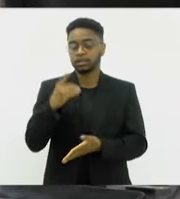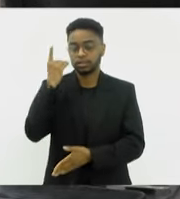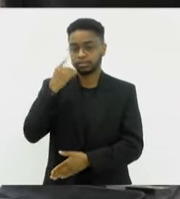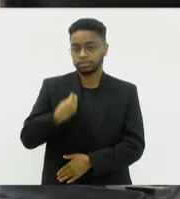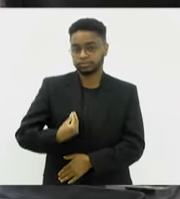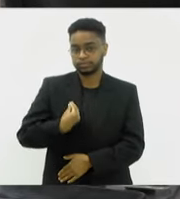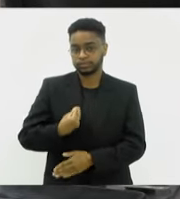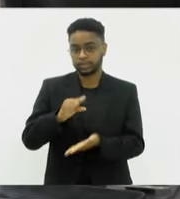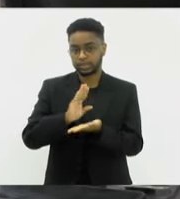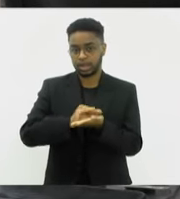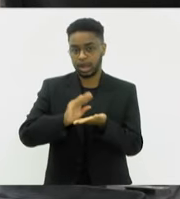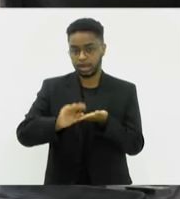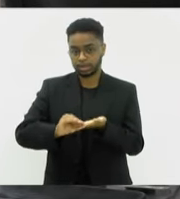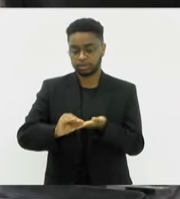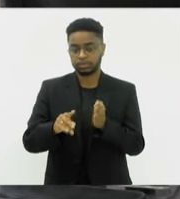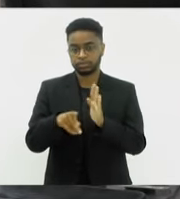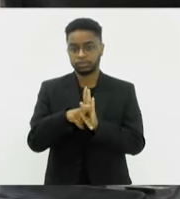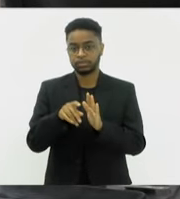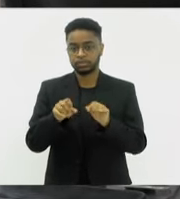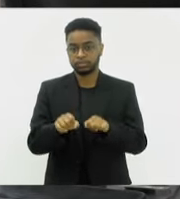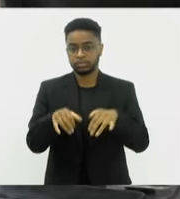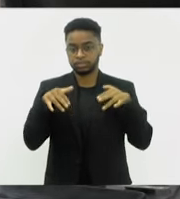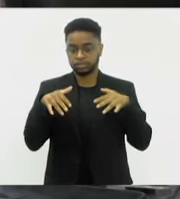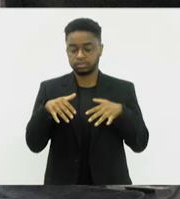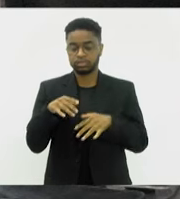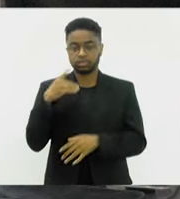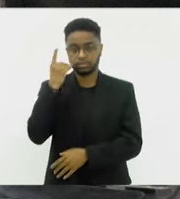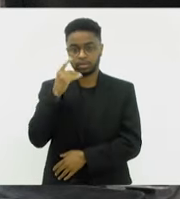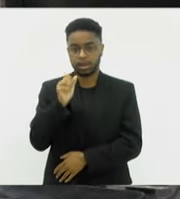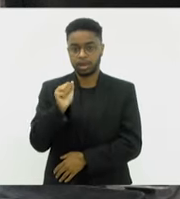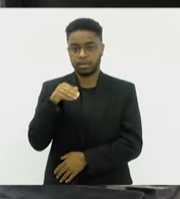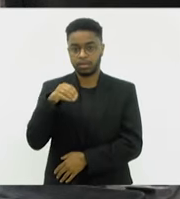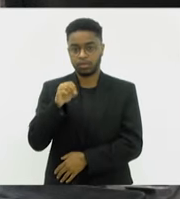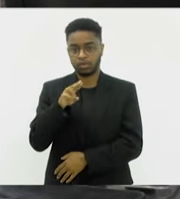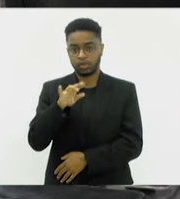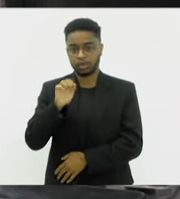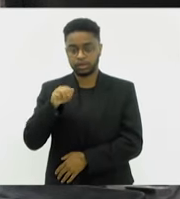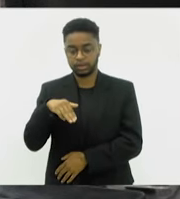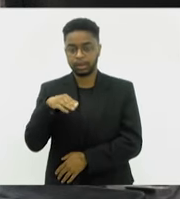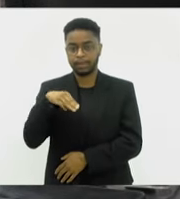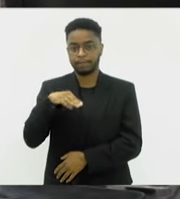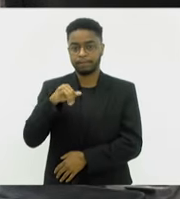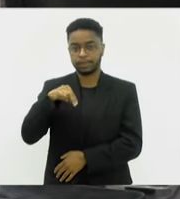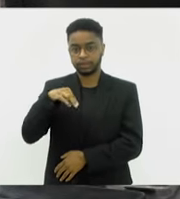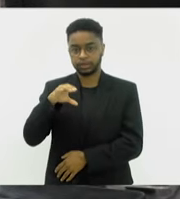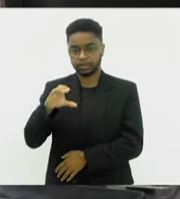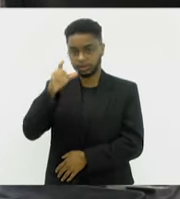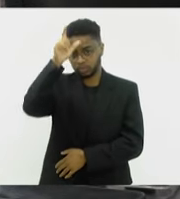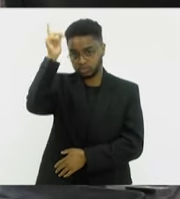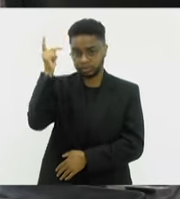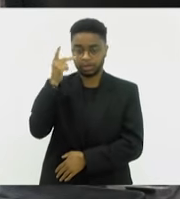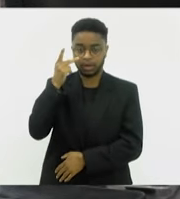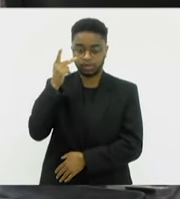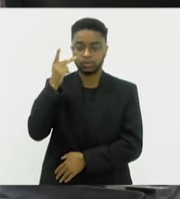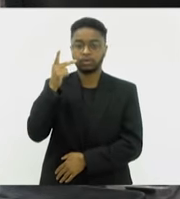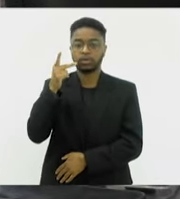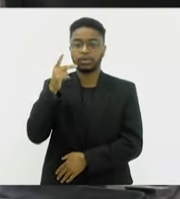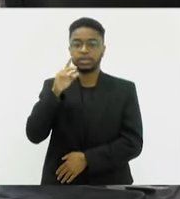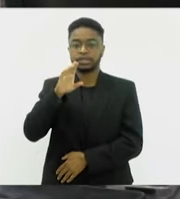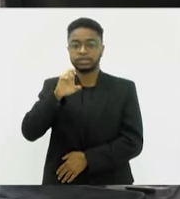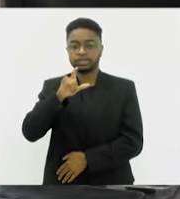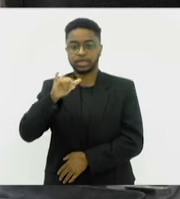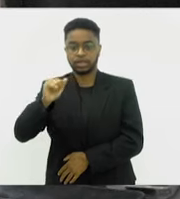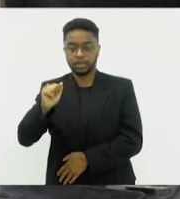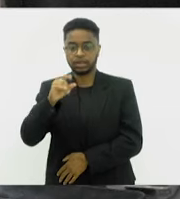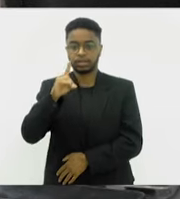ata, na sessão. Deputado Rodrigo Amorim, Carlos Mink, Luiz Paulo, Célia Jordão, Delar Oli e Élica Takimoto, que